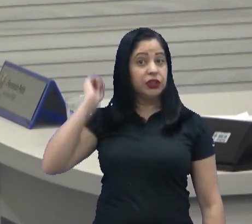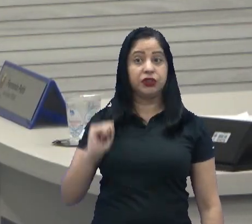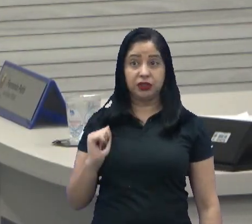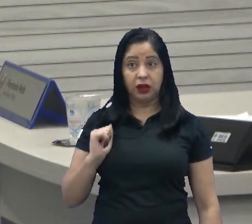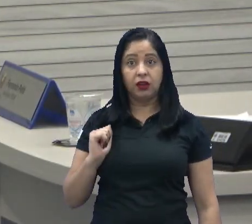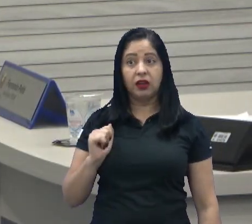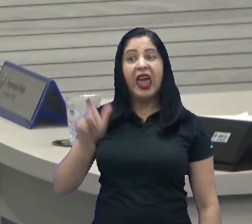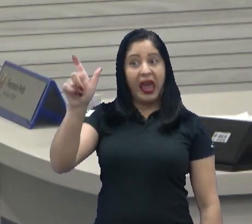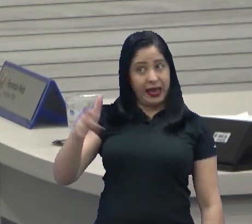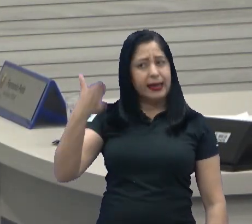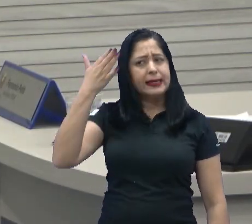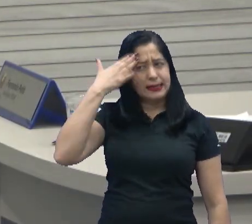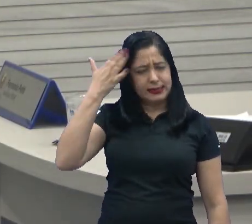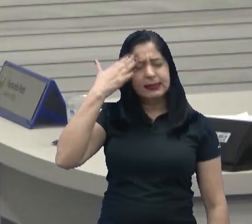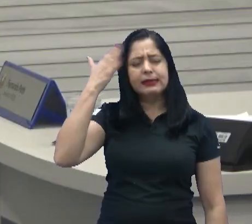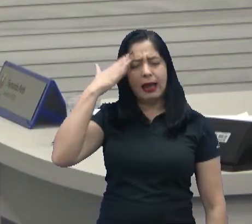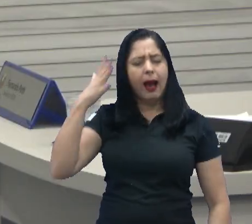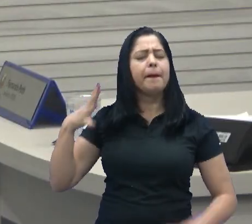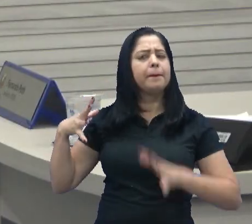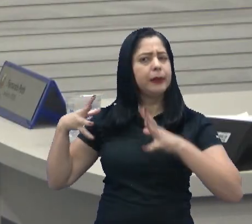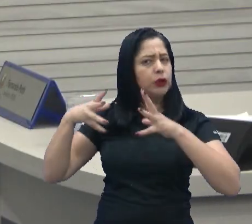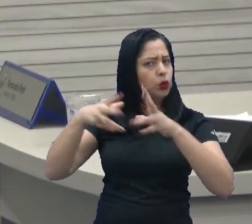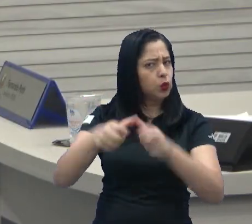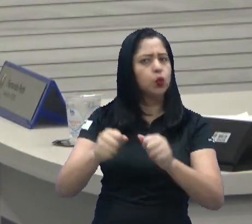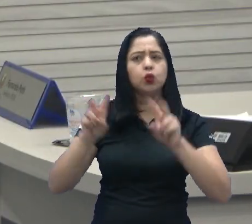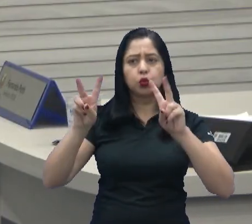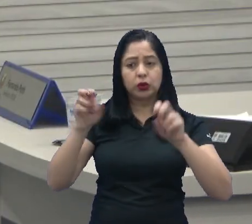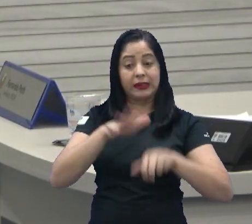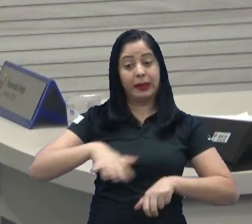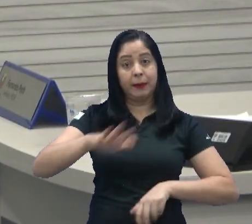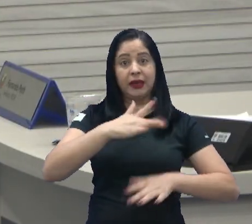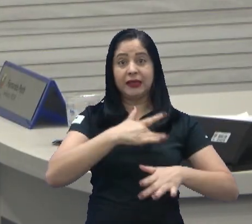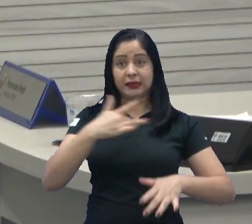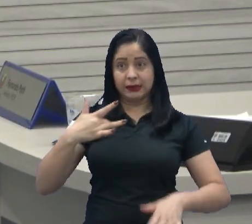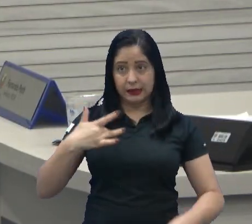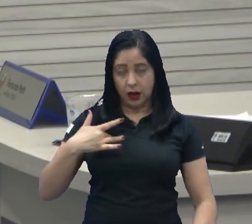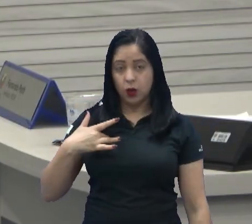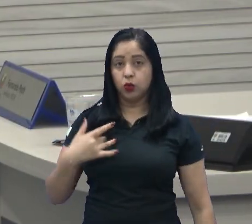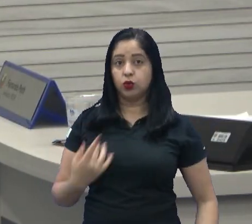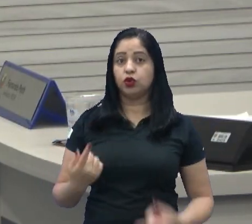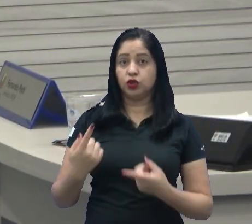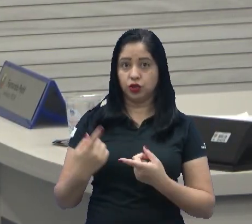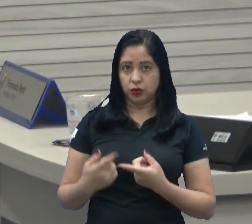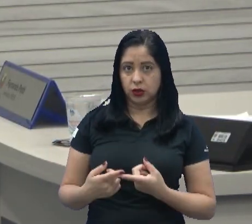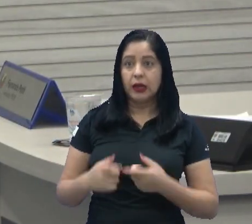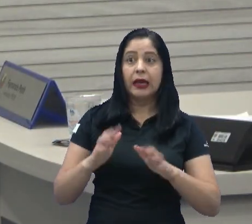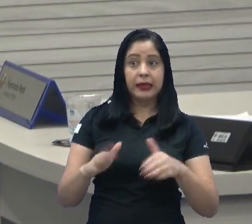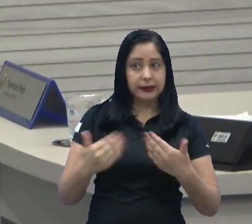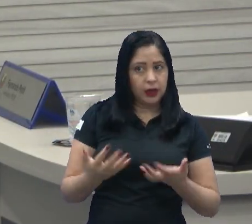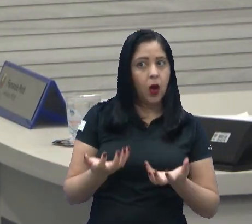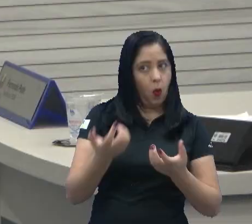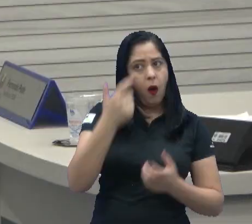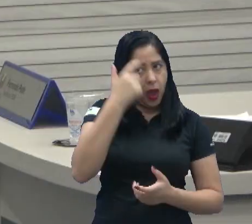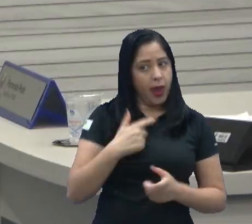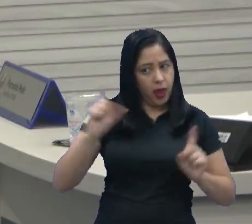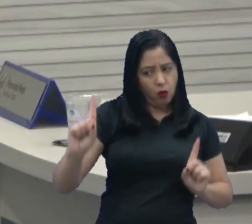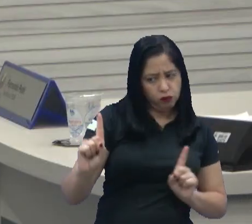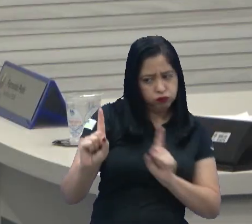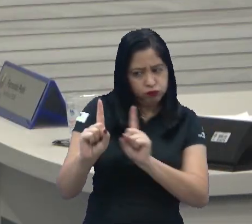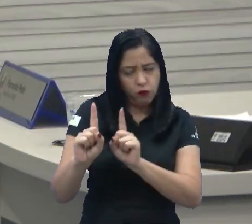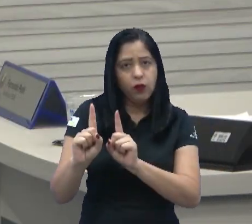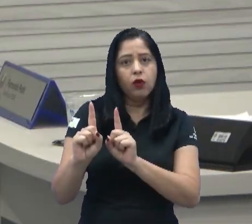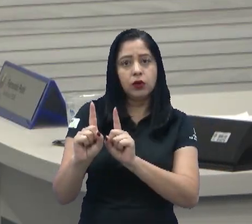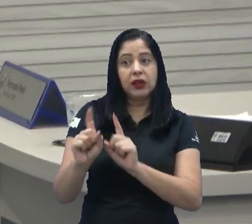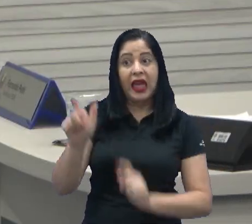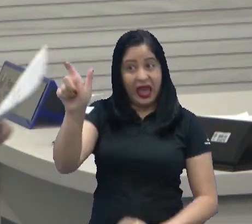acompanhar juntamente com o vereador Sidney, que diariamente está acompanhando esse grupo, tenha visto as postagens dele, é a